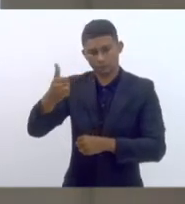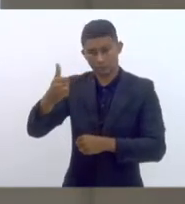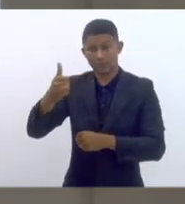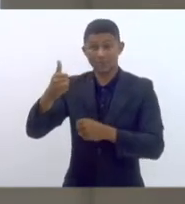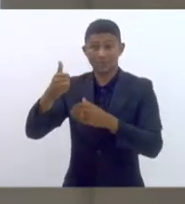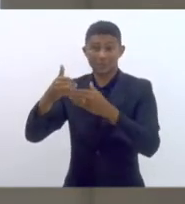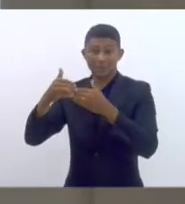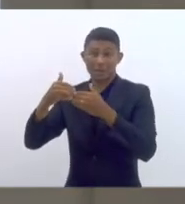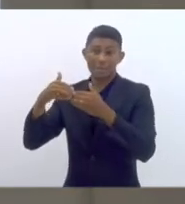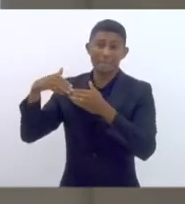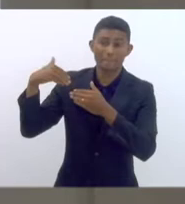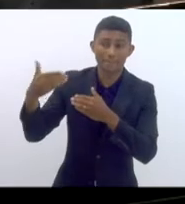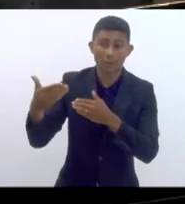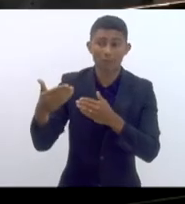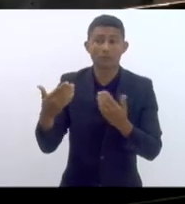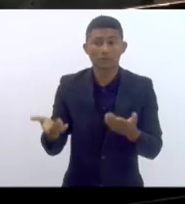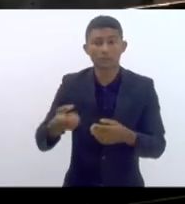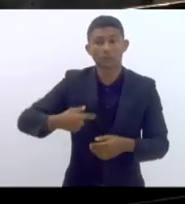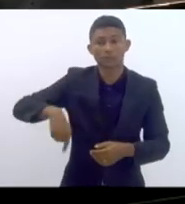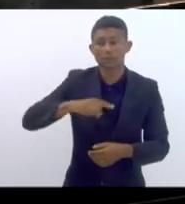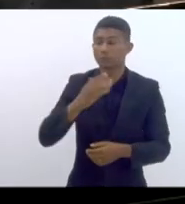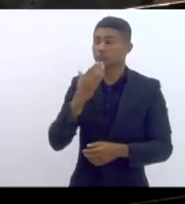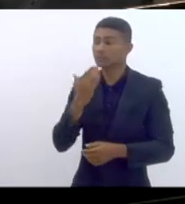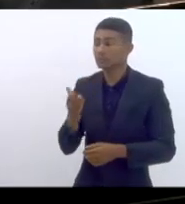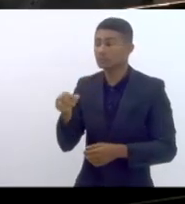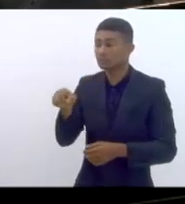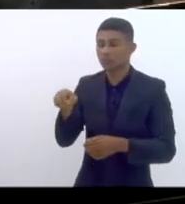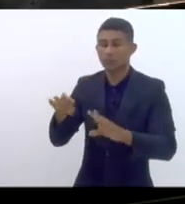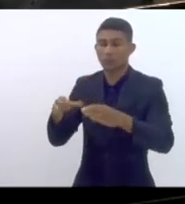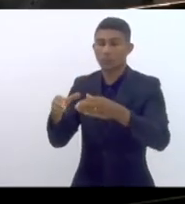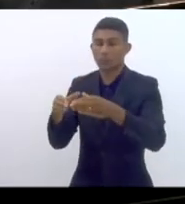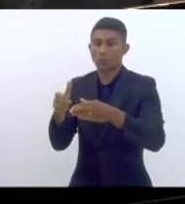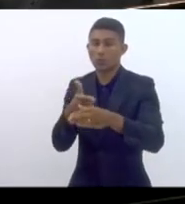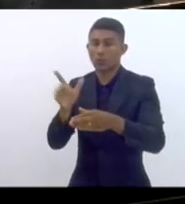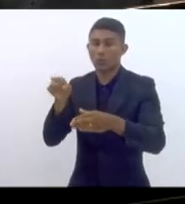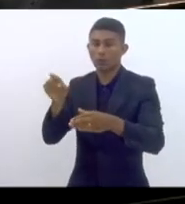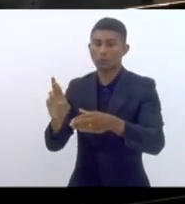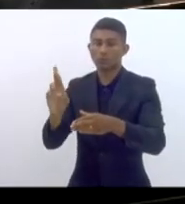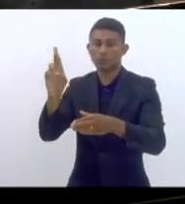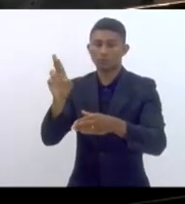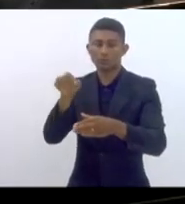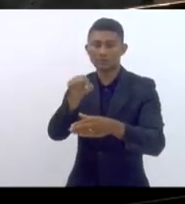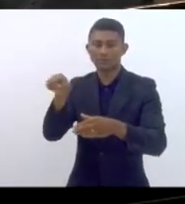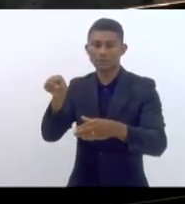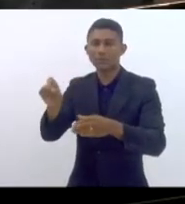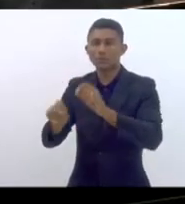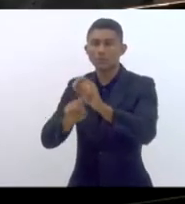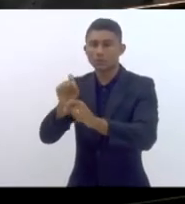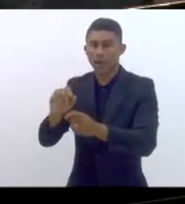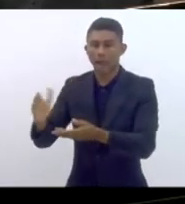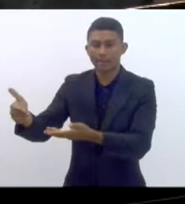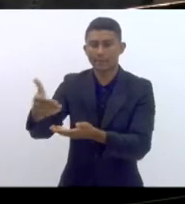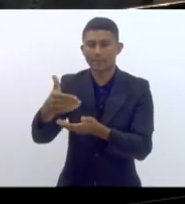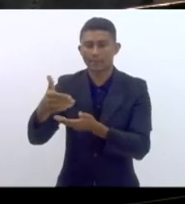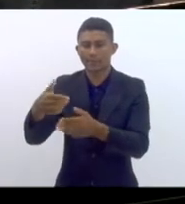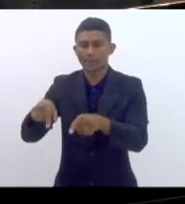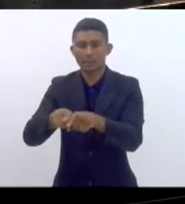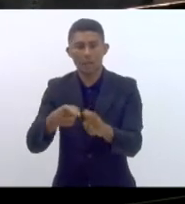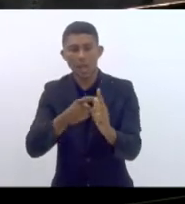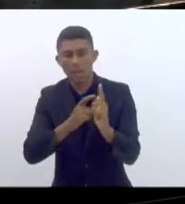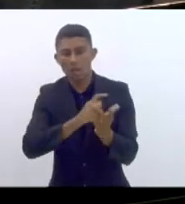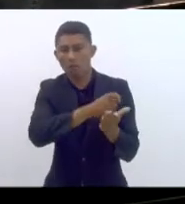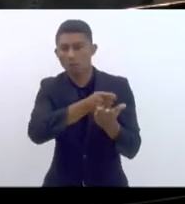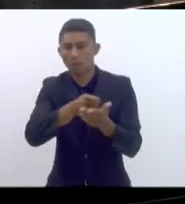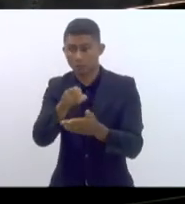pediu uma ajuda lá à equipe de uma outra superintendência que cuida de receitas e despesas, que eles, inclusive, que construíram